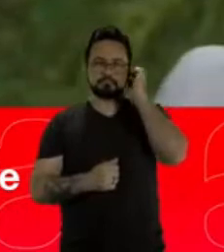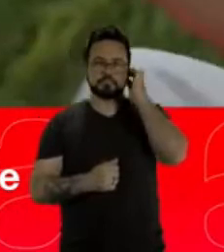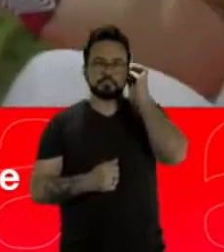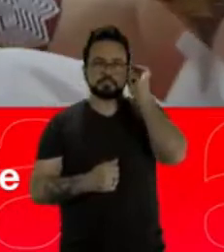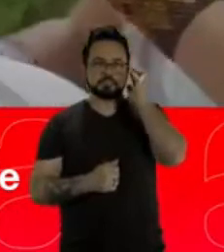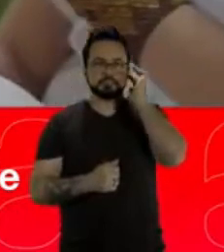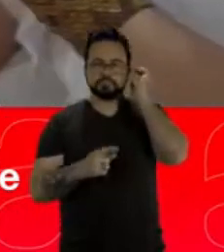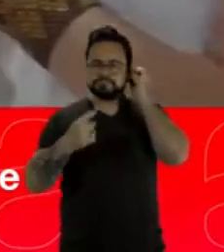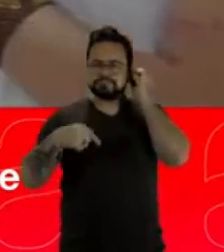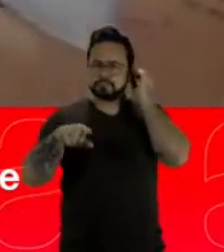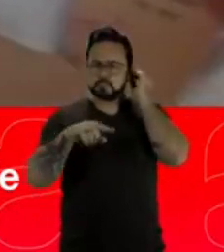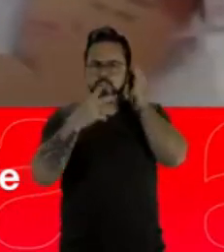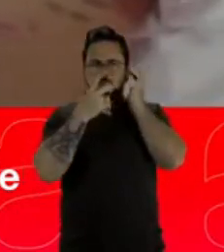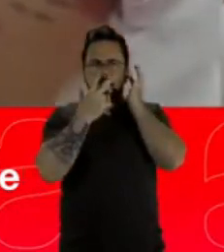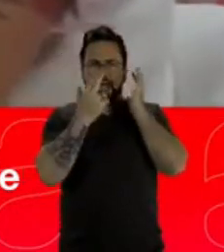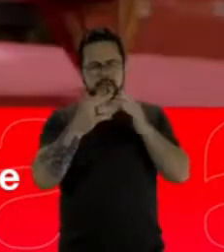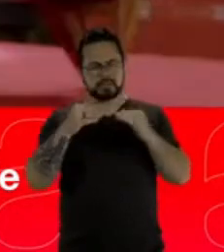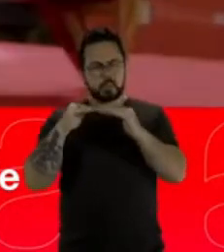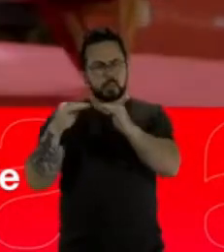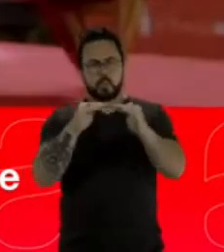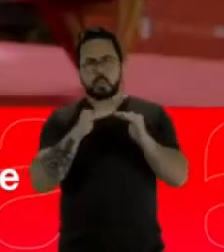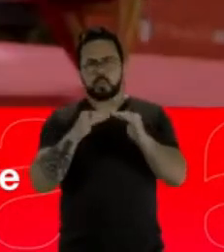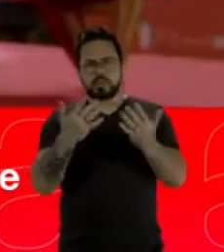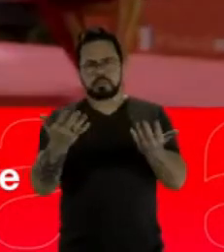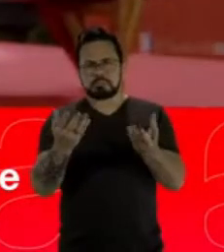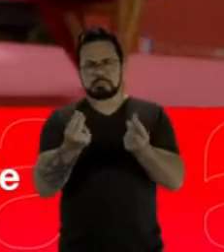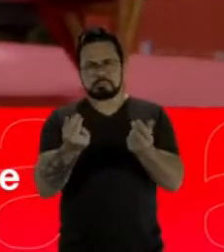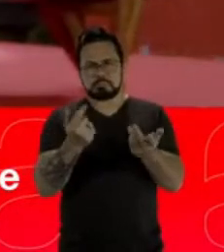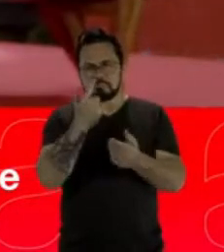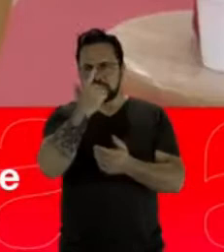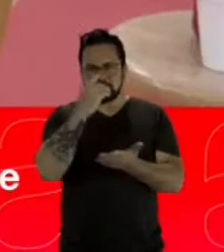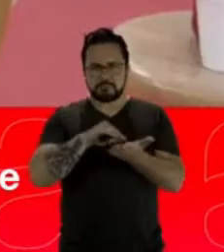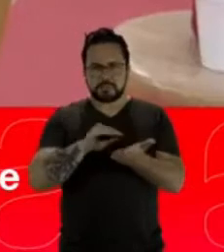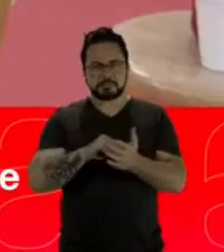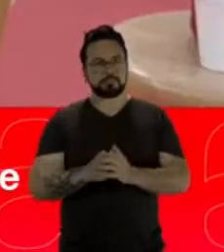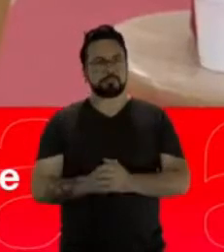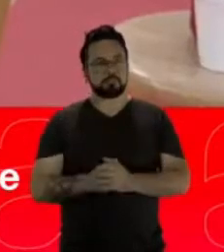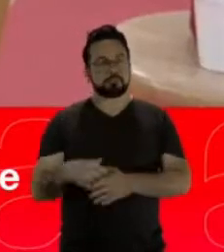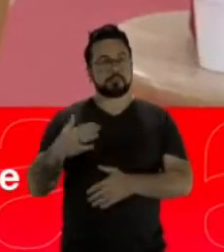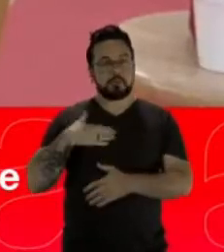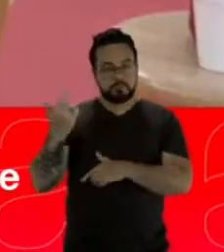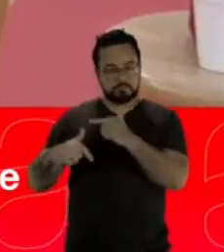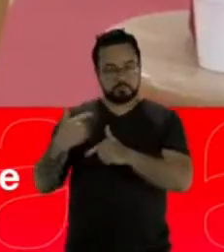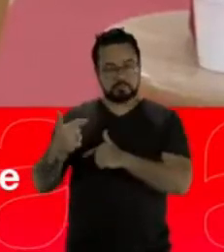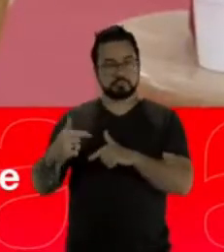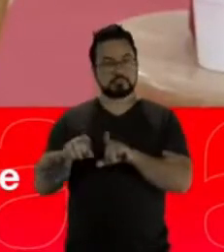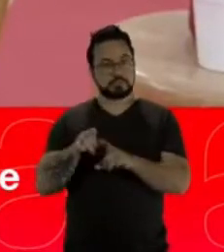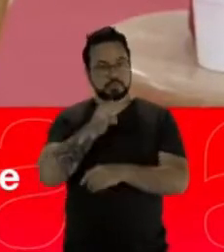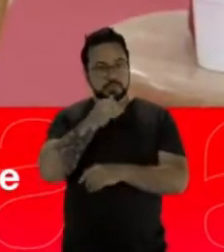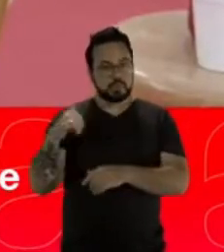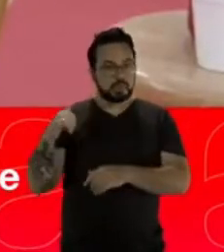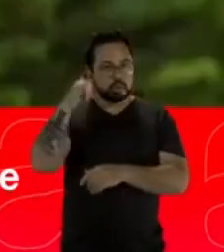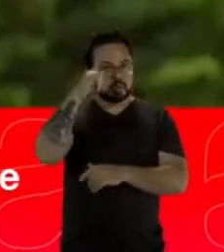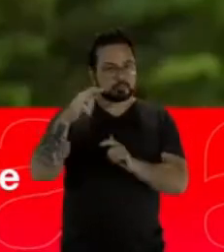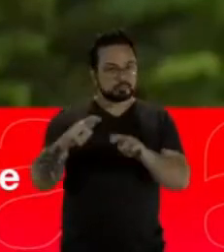tudo fica muito paliativo. É difícil mesmo, assim, eu lá no meu trabalho, e como você falou, por exemplo, no aeroporto, a